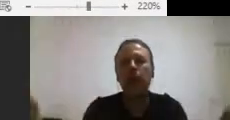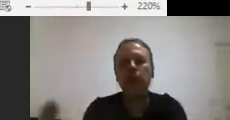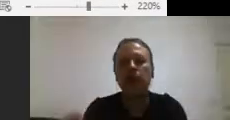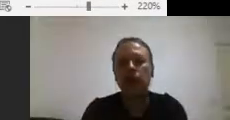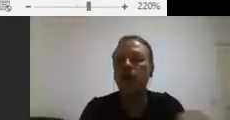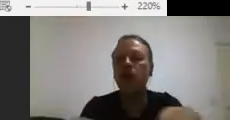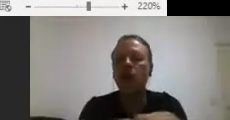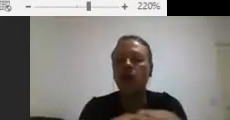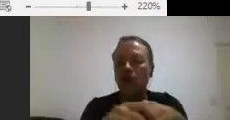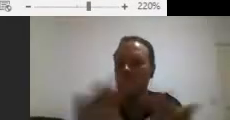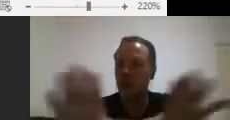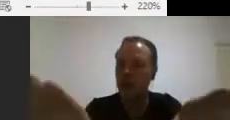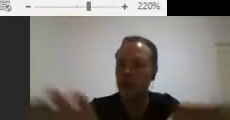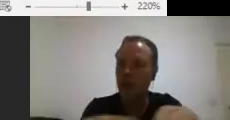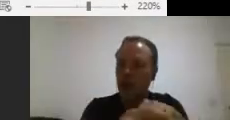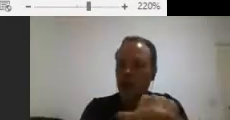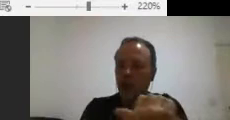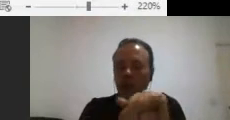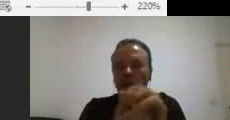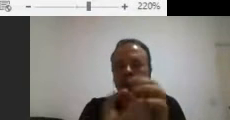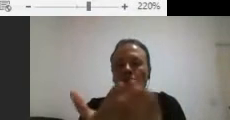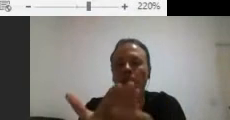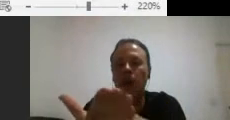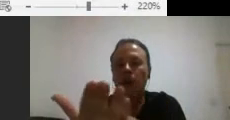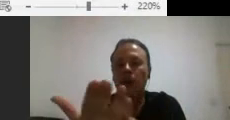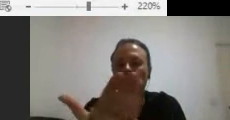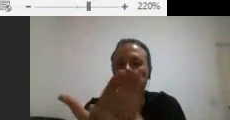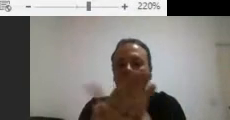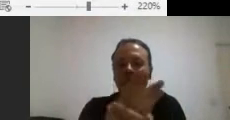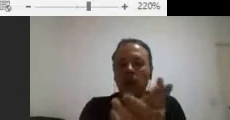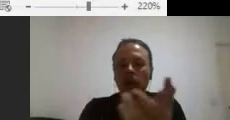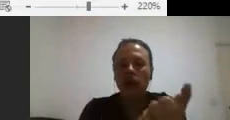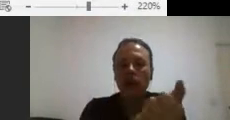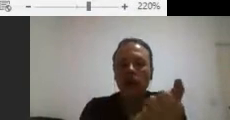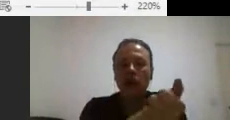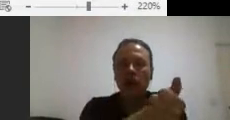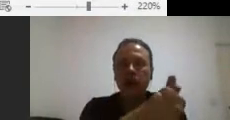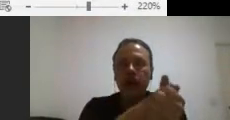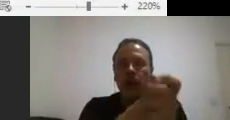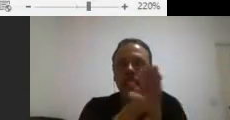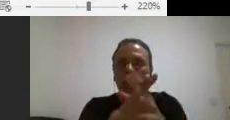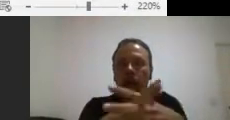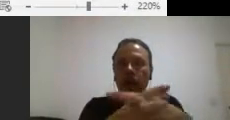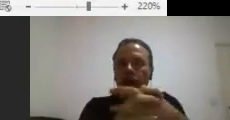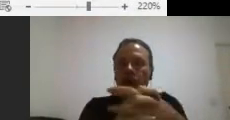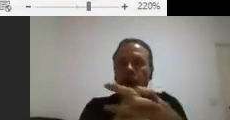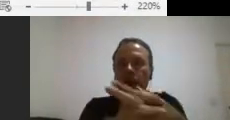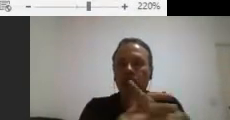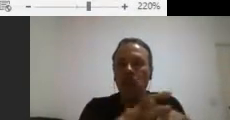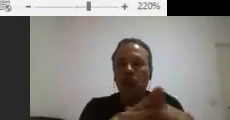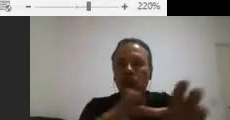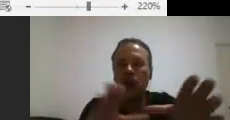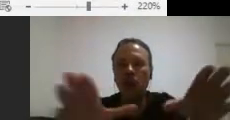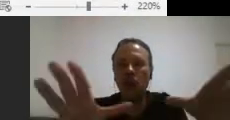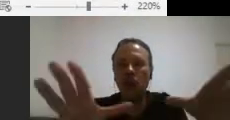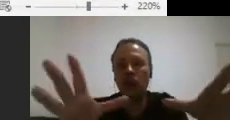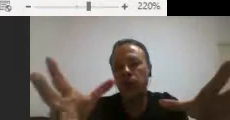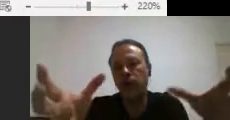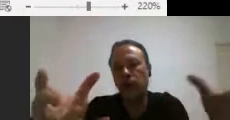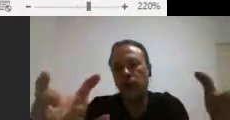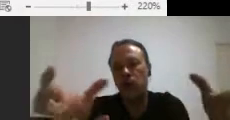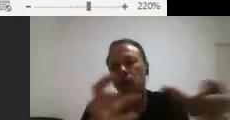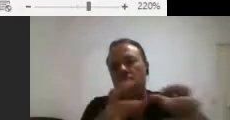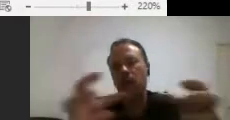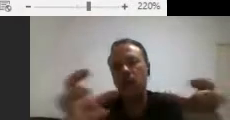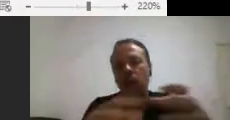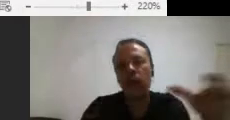chave primária sempre um código, isso é importante, né? Ter esse conceito. Porque, por meio do código,